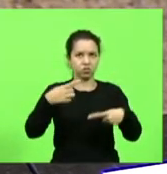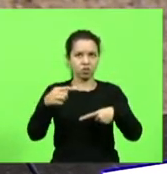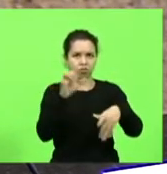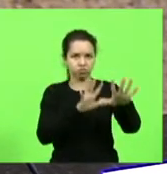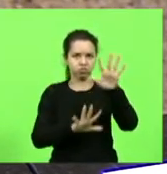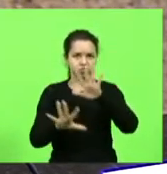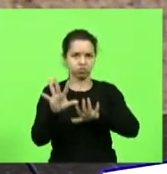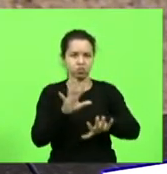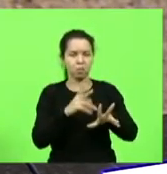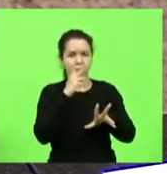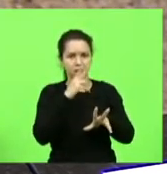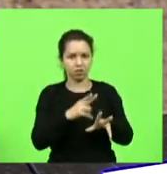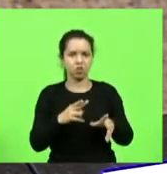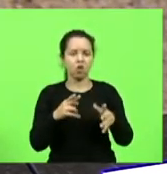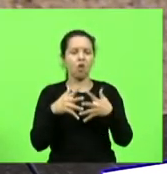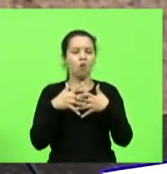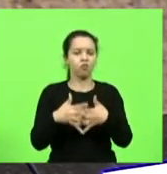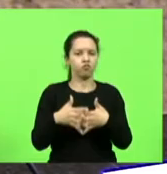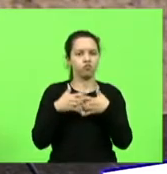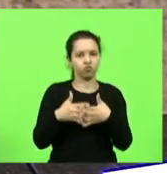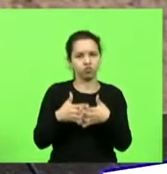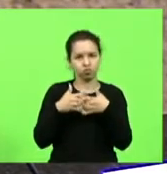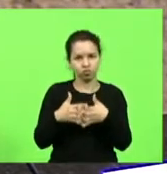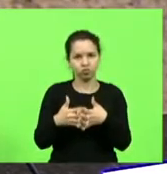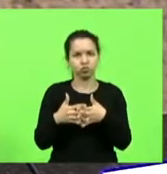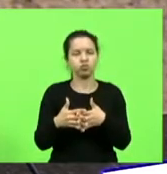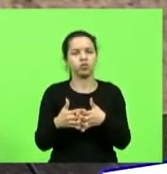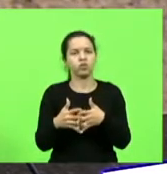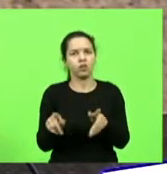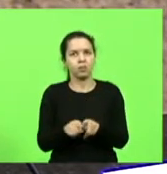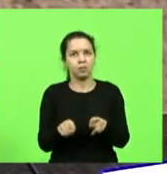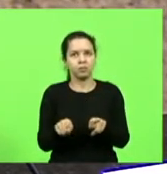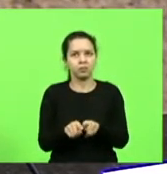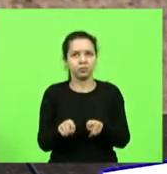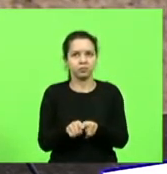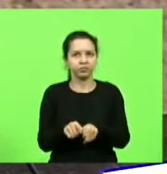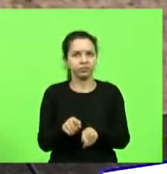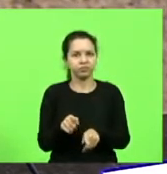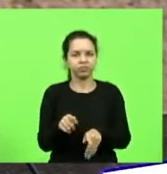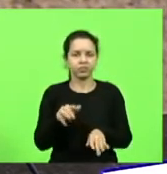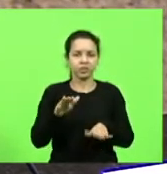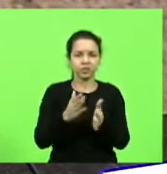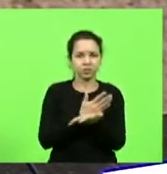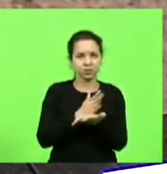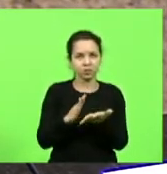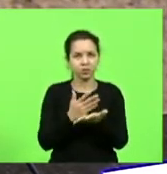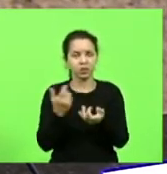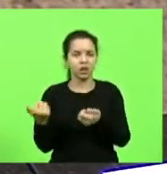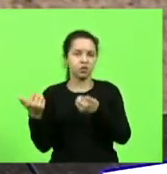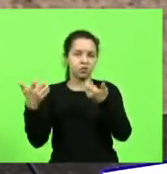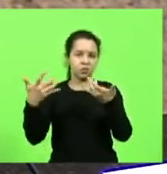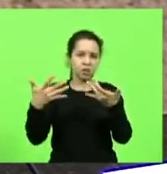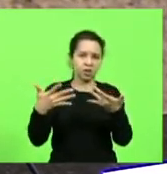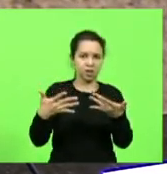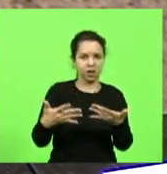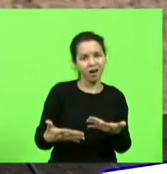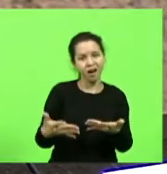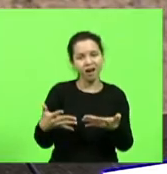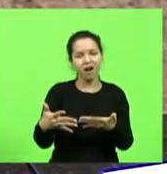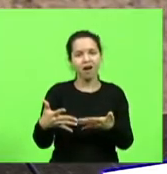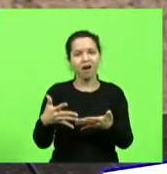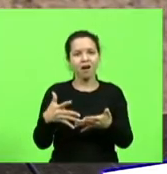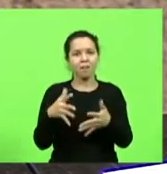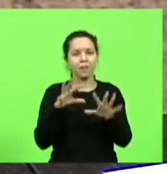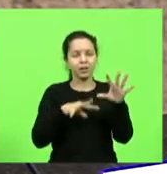confundir, ainda mais algumas retóricas tentam fazer isso, iludir aquele que ouve